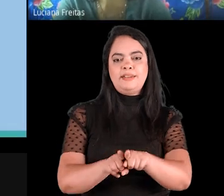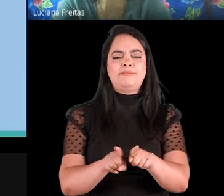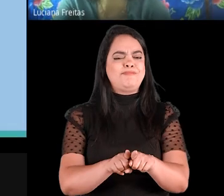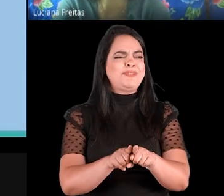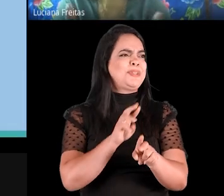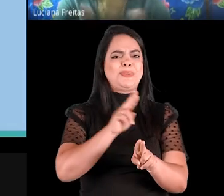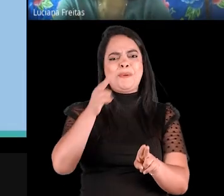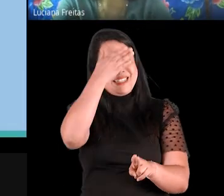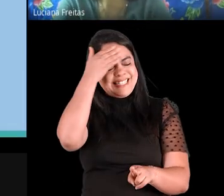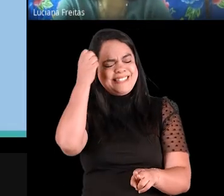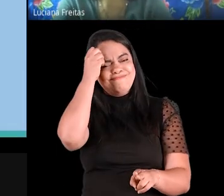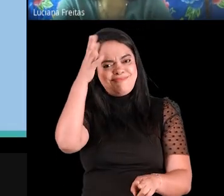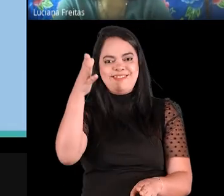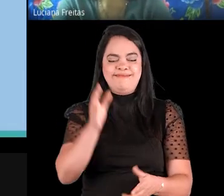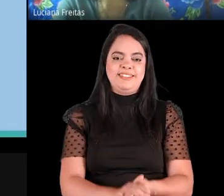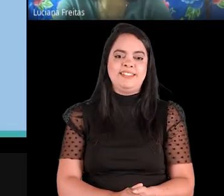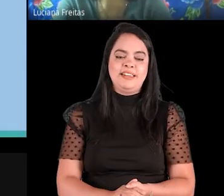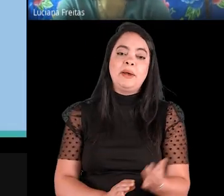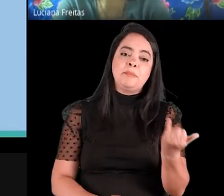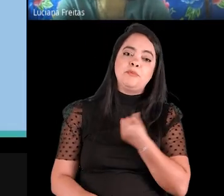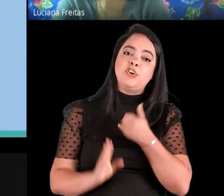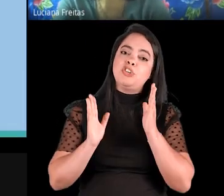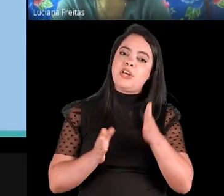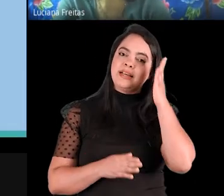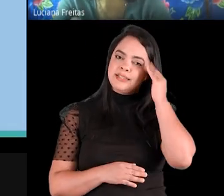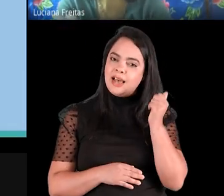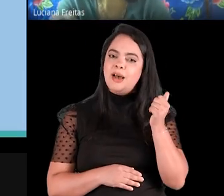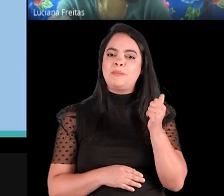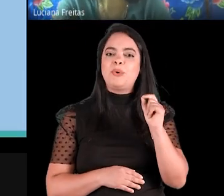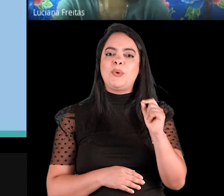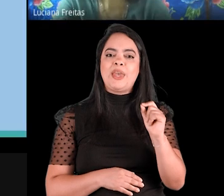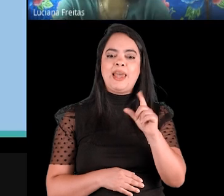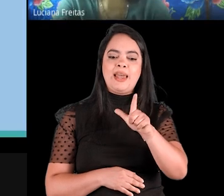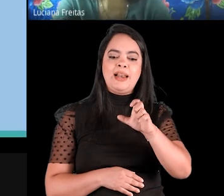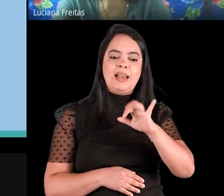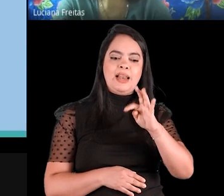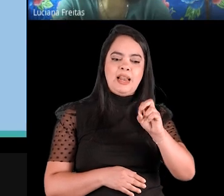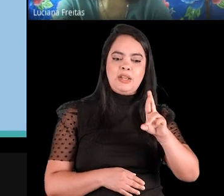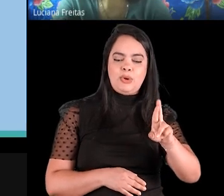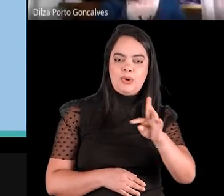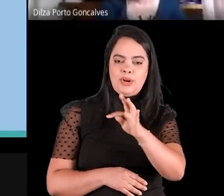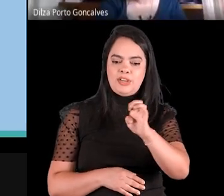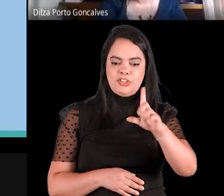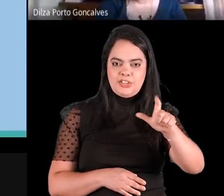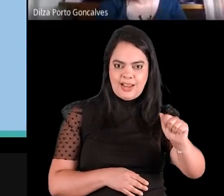esqueci mesmo o nome dele, ele fala que já sabe sobre esse leitor de tela, sobre...